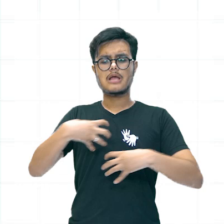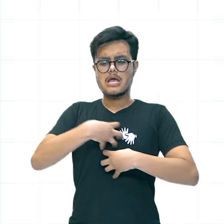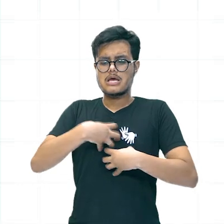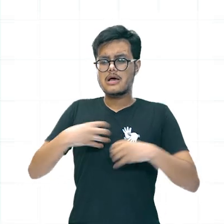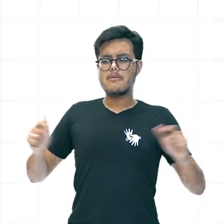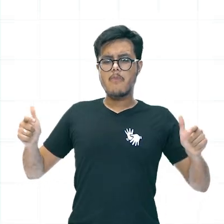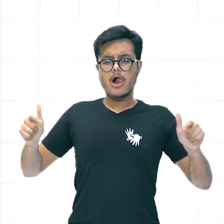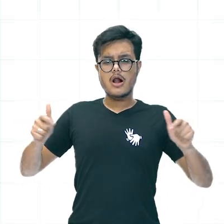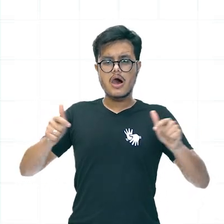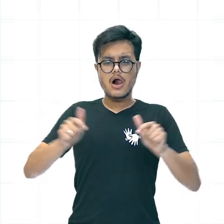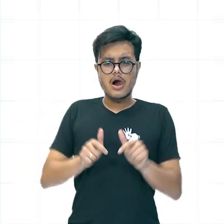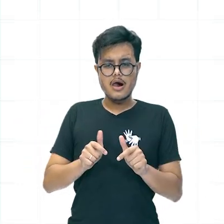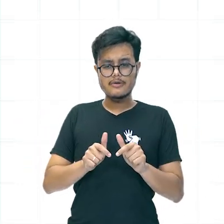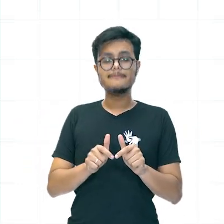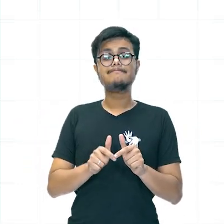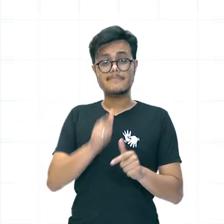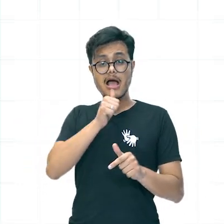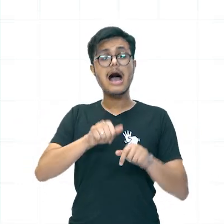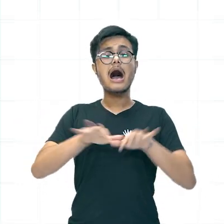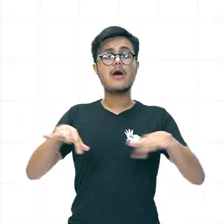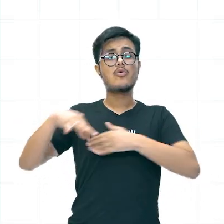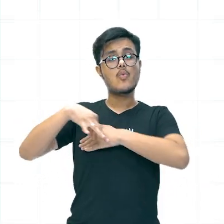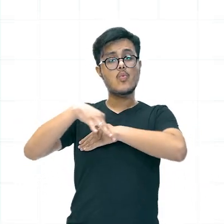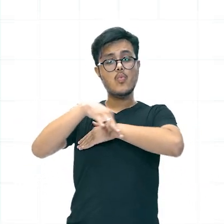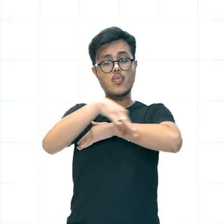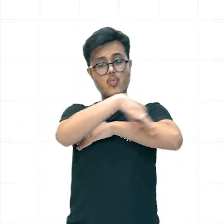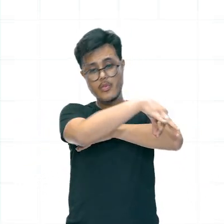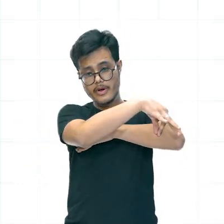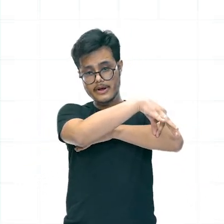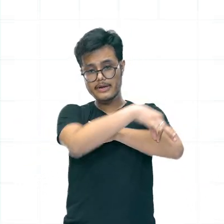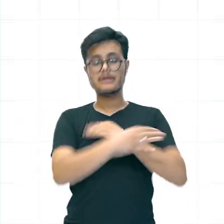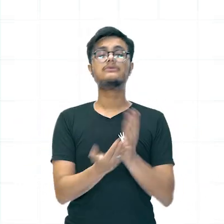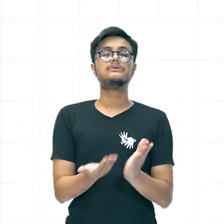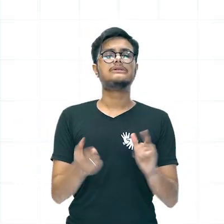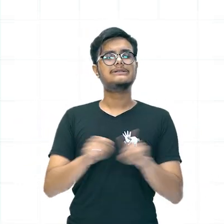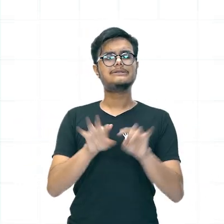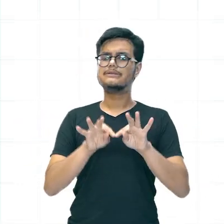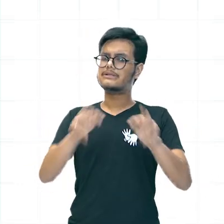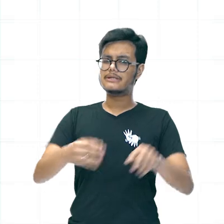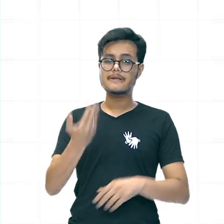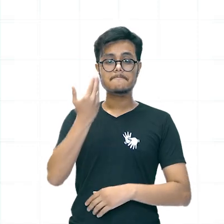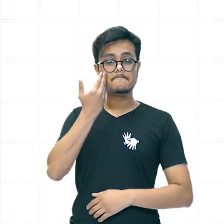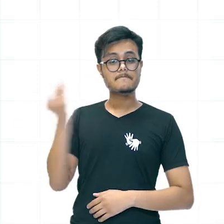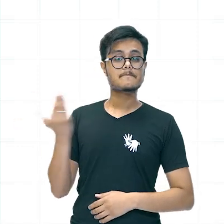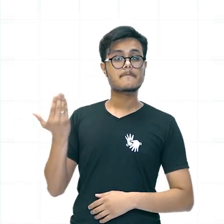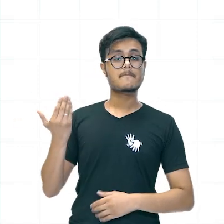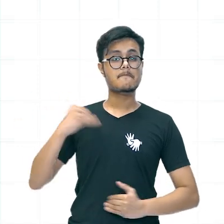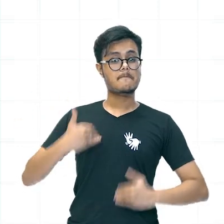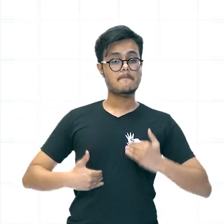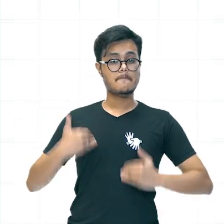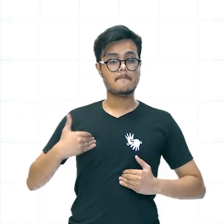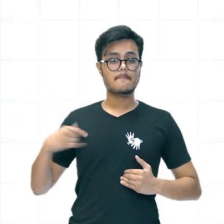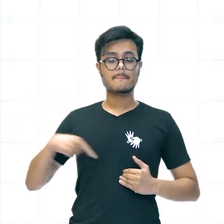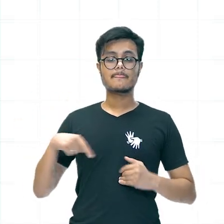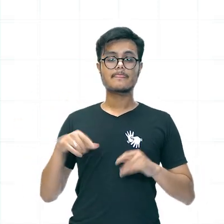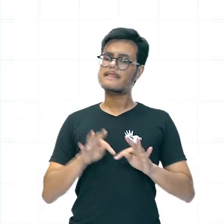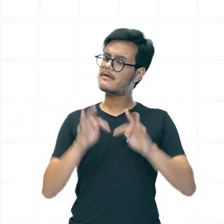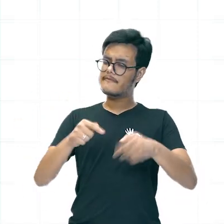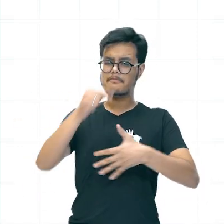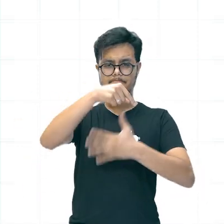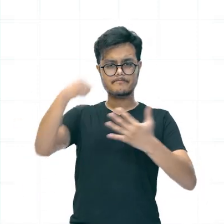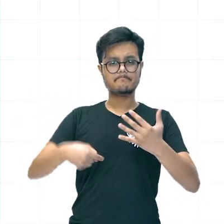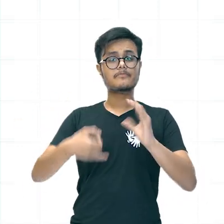vibrações transmitidas pela água por meio da linha lateral, né? Então você observa aí dentro desse organismo, né, nós temos